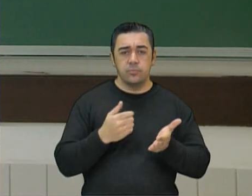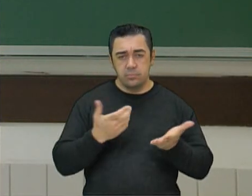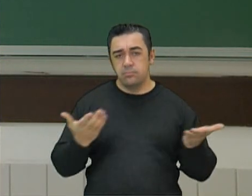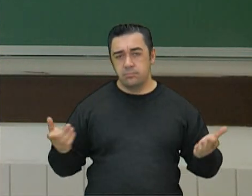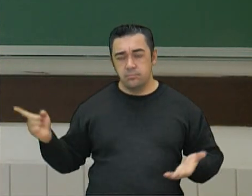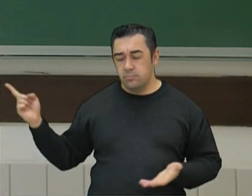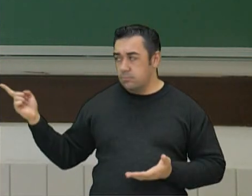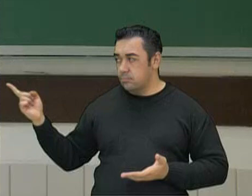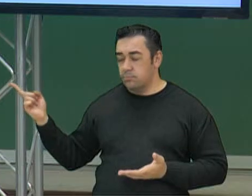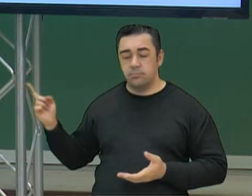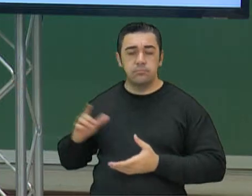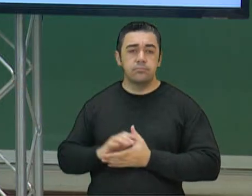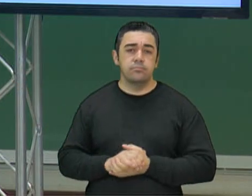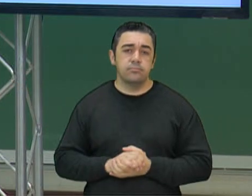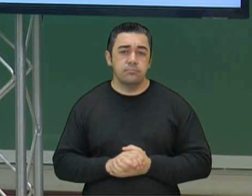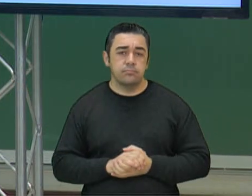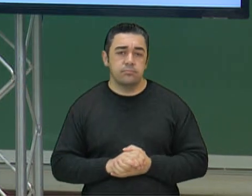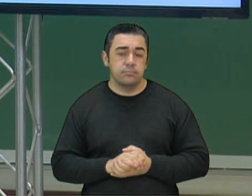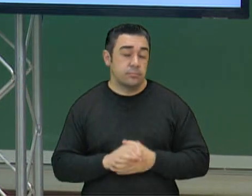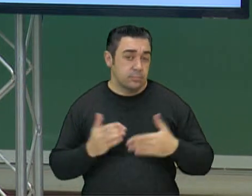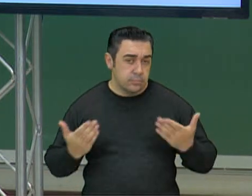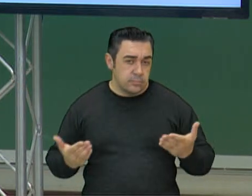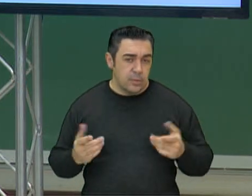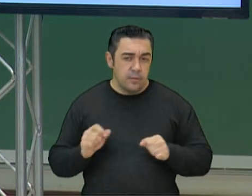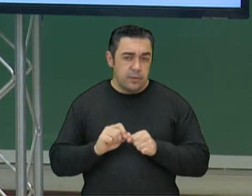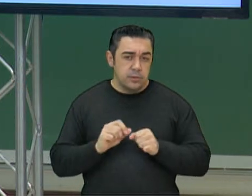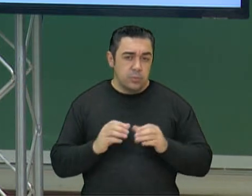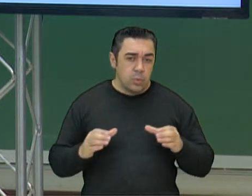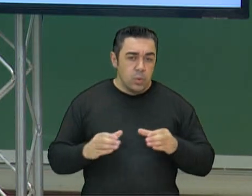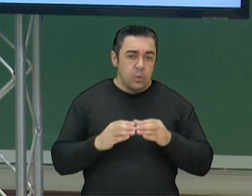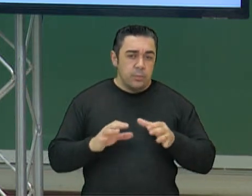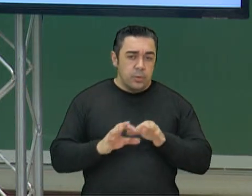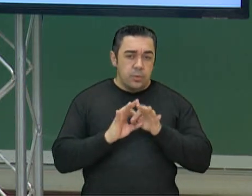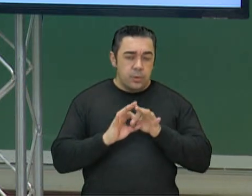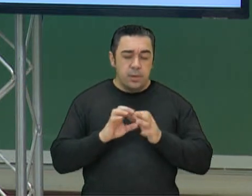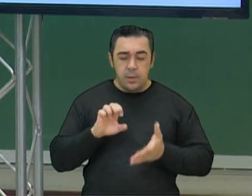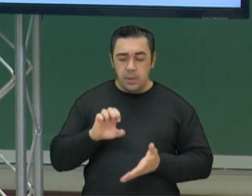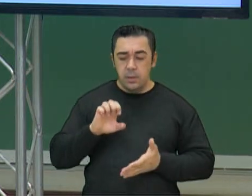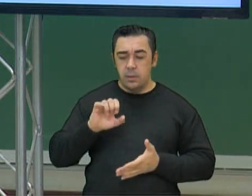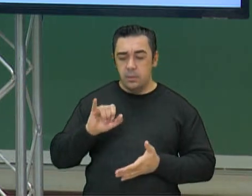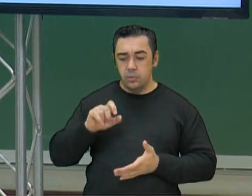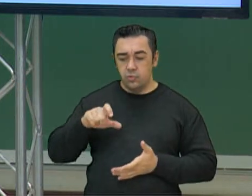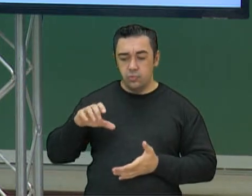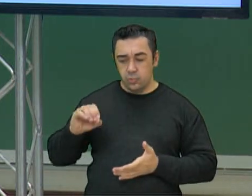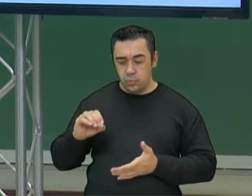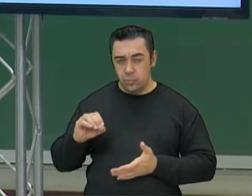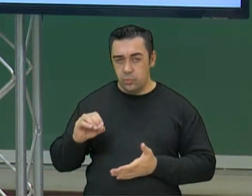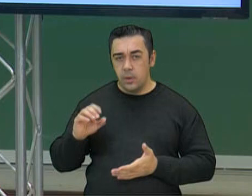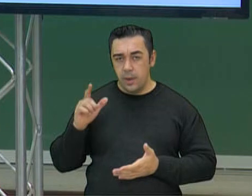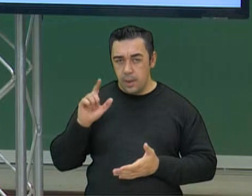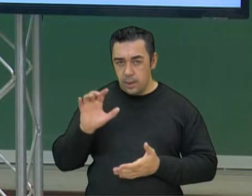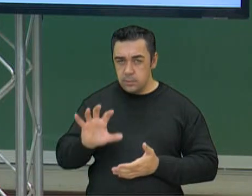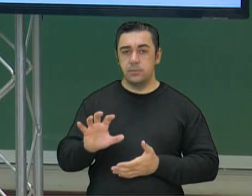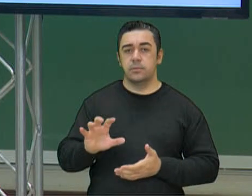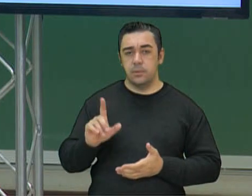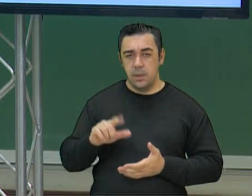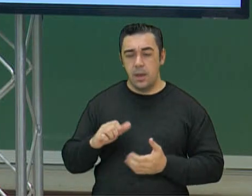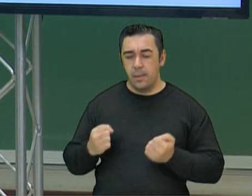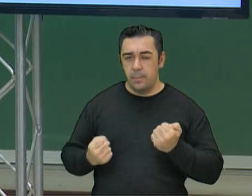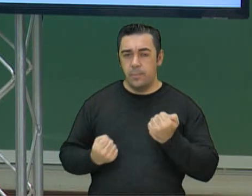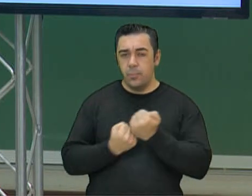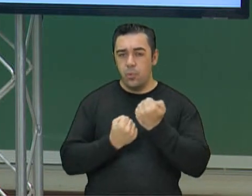do teu lado esquerdo. Então a formação do eixo vem nesse sentido. Anticomunismo e apoio